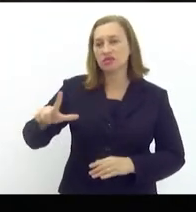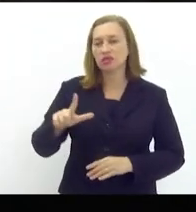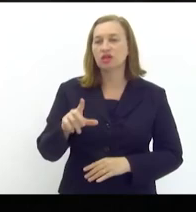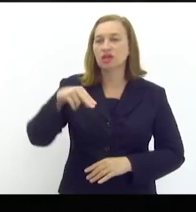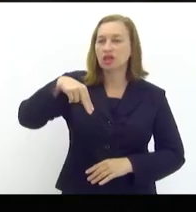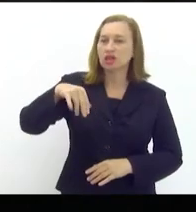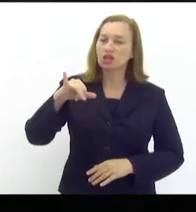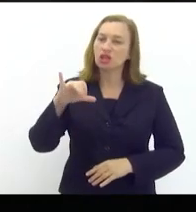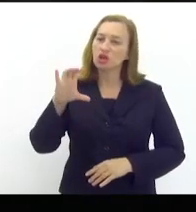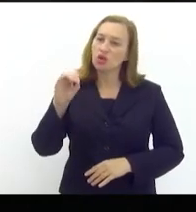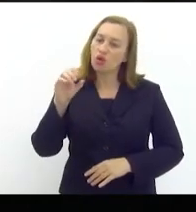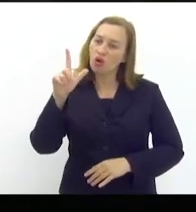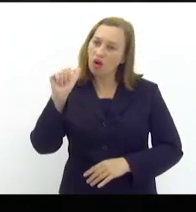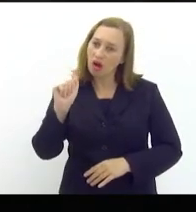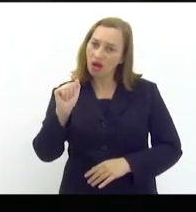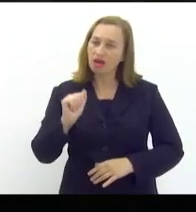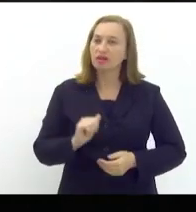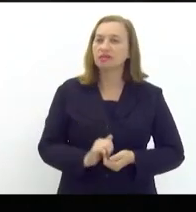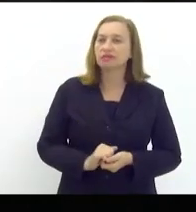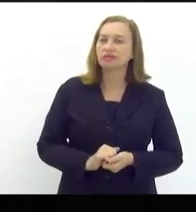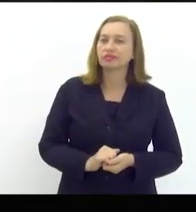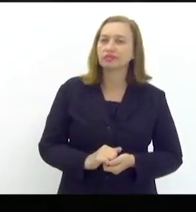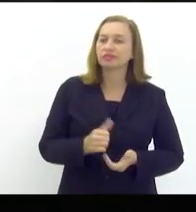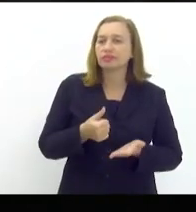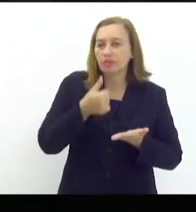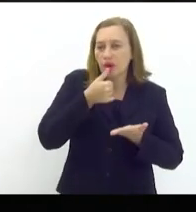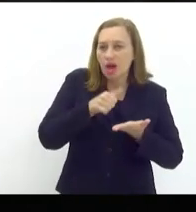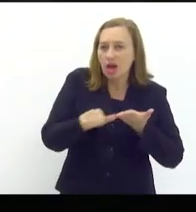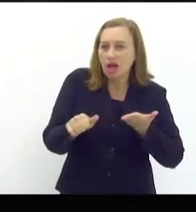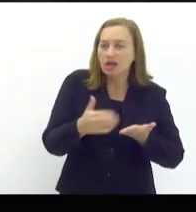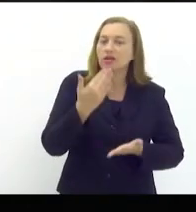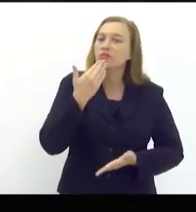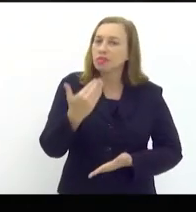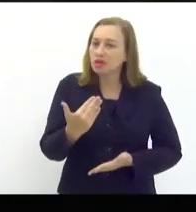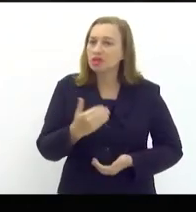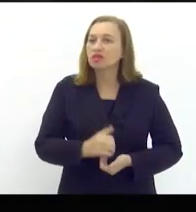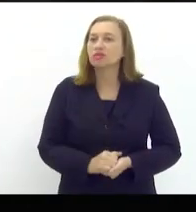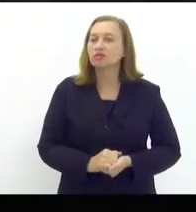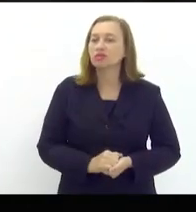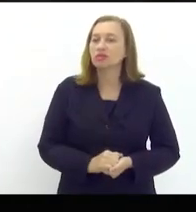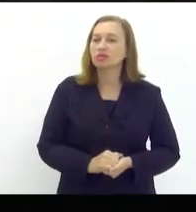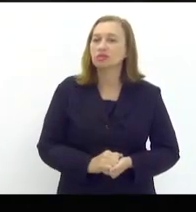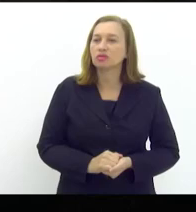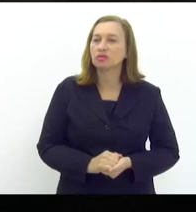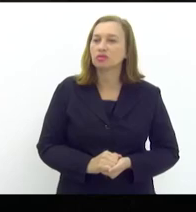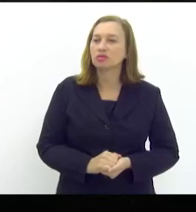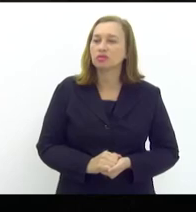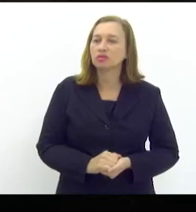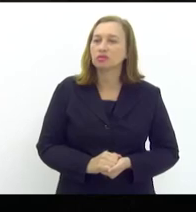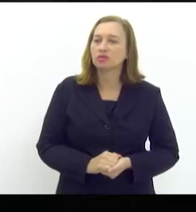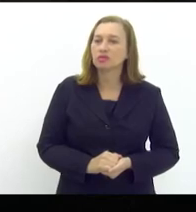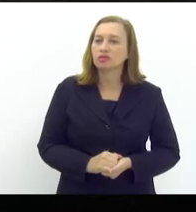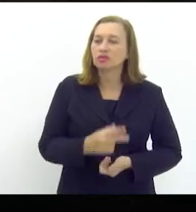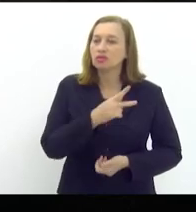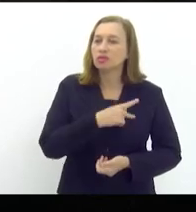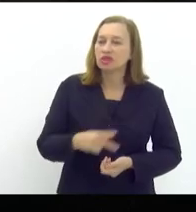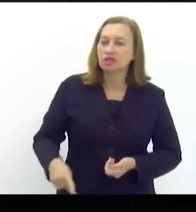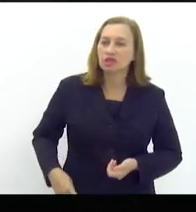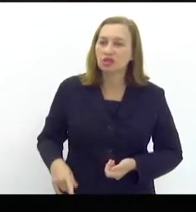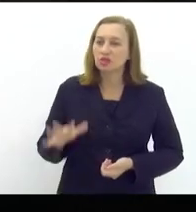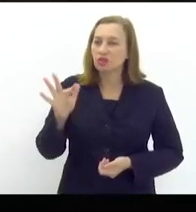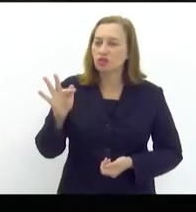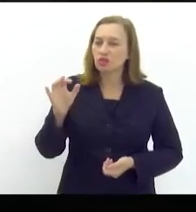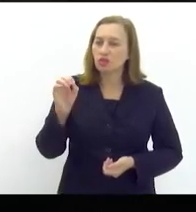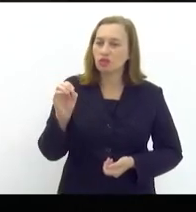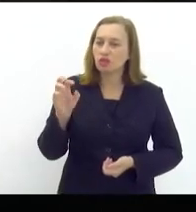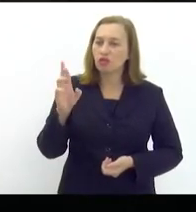nícola Moreira misione e tem aqui uma carta pedindo Exatamente é do do presidente do Fórum de